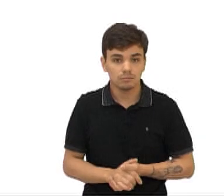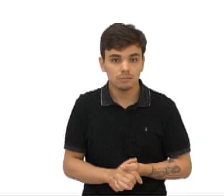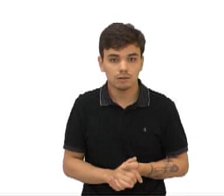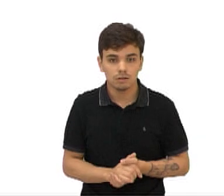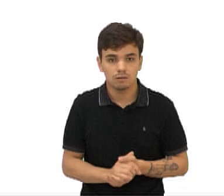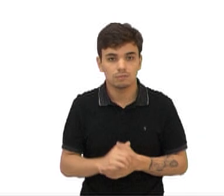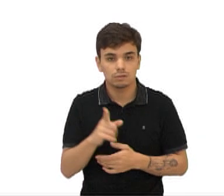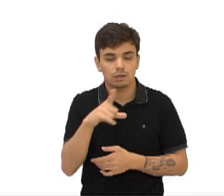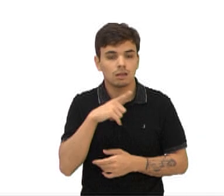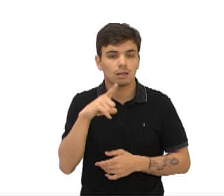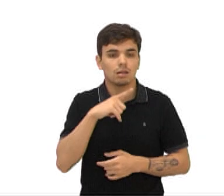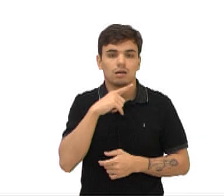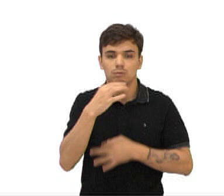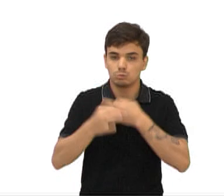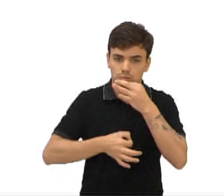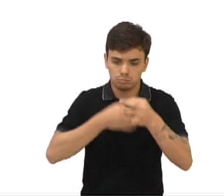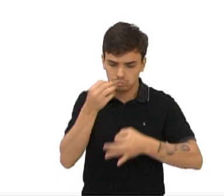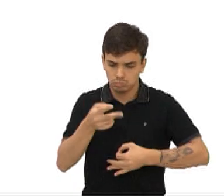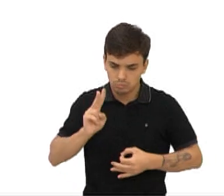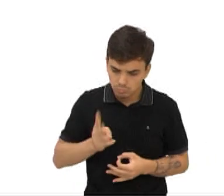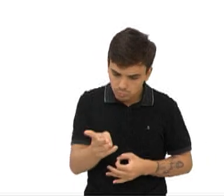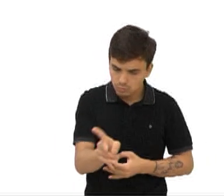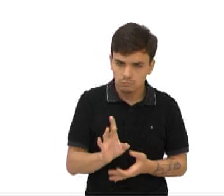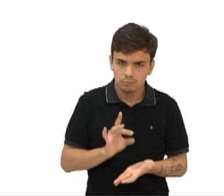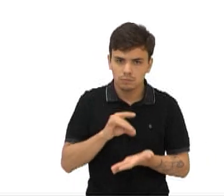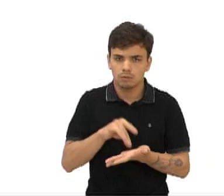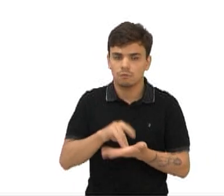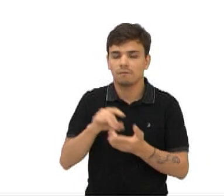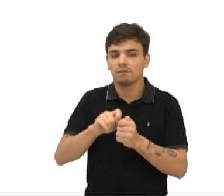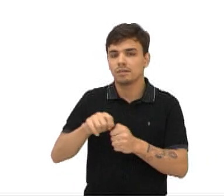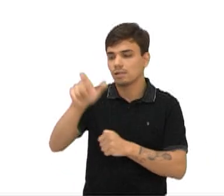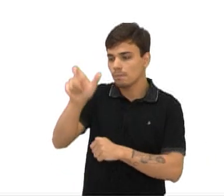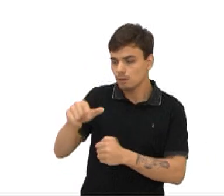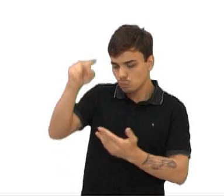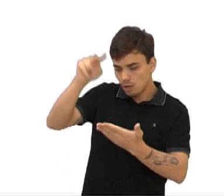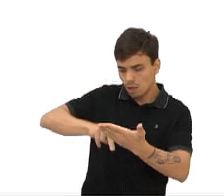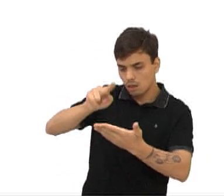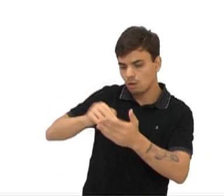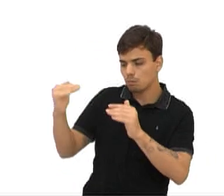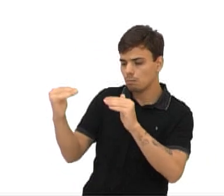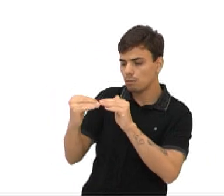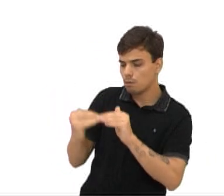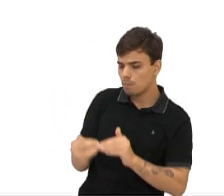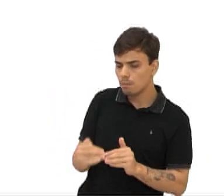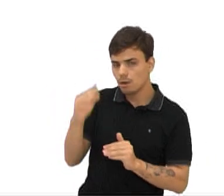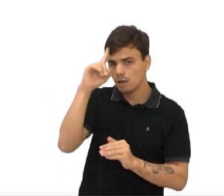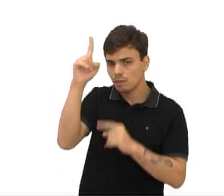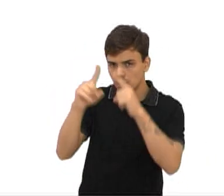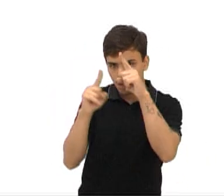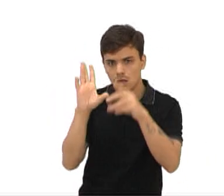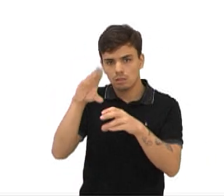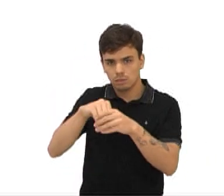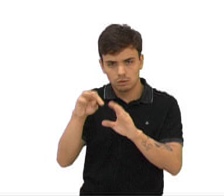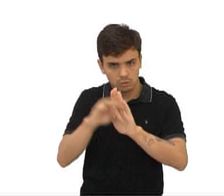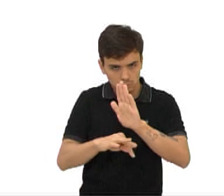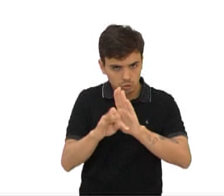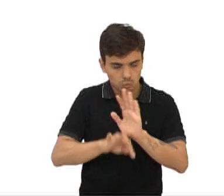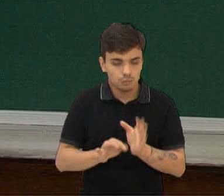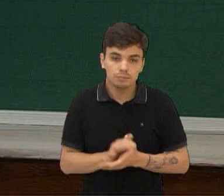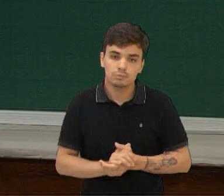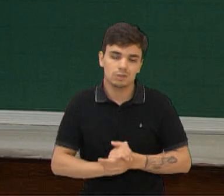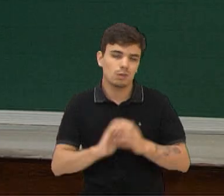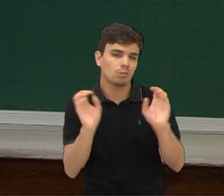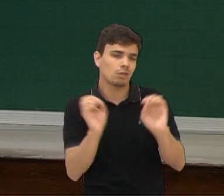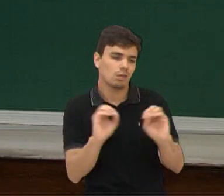argumentos consistentes, capazes de fazer o leitor concordar com as ideias apresentadas em seu texto. Então, nada